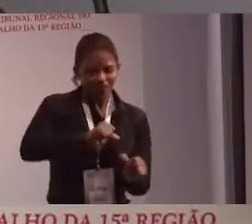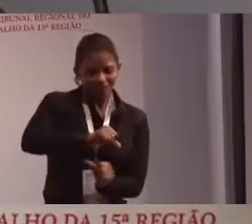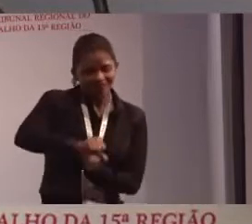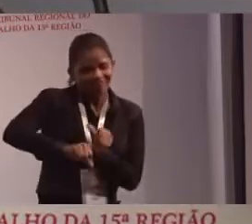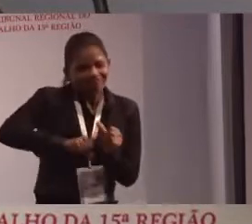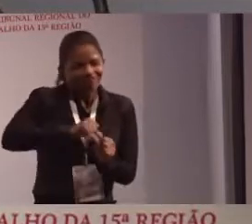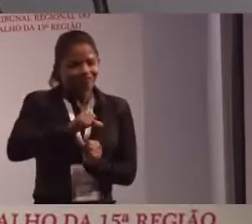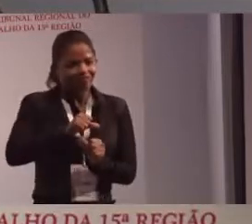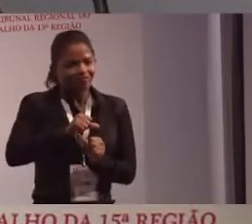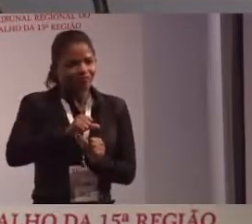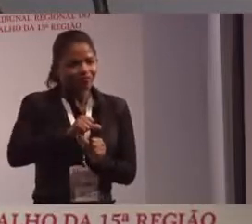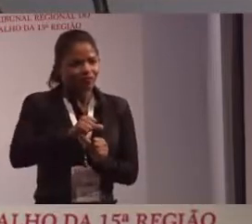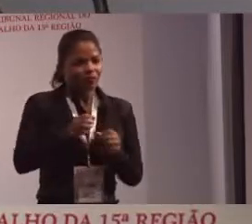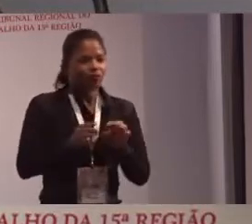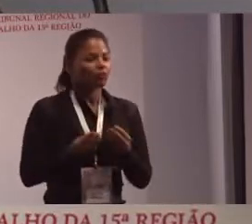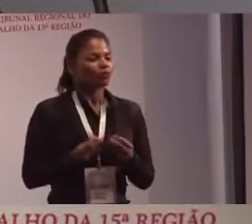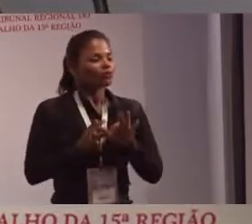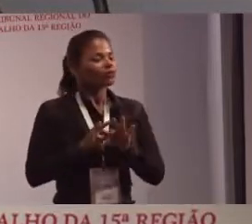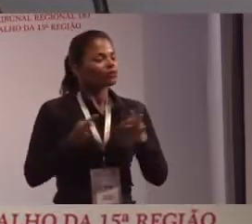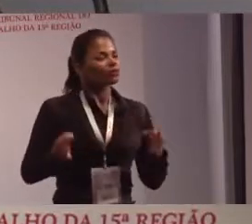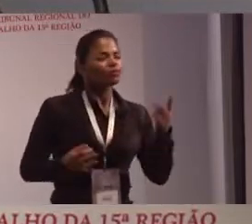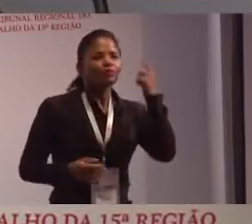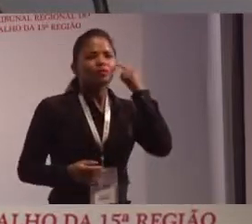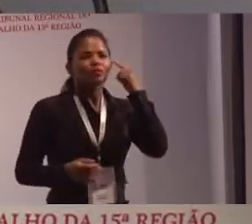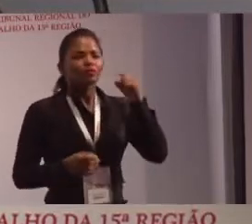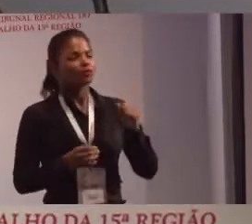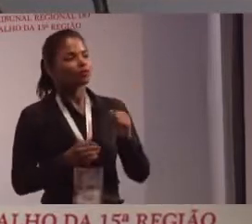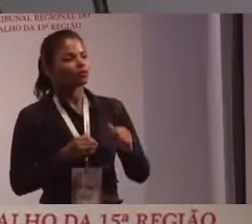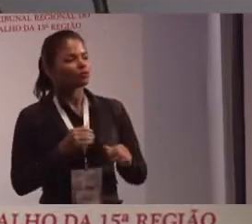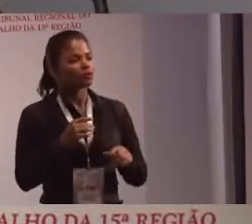é muito razoável que eu pense que as competências, as